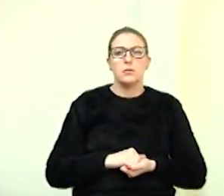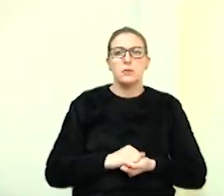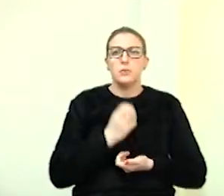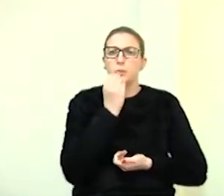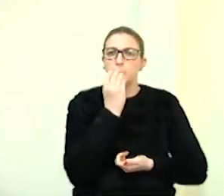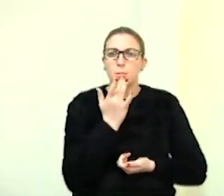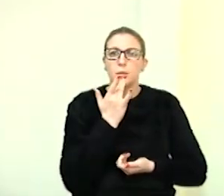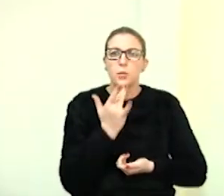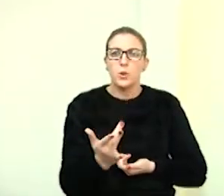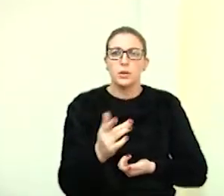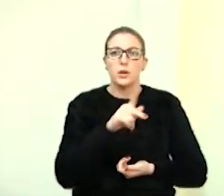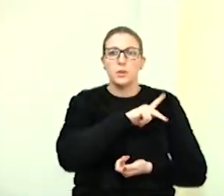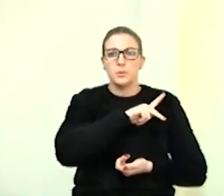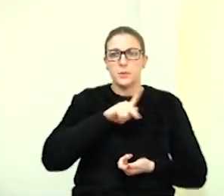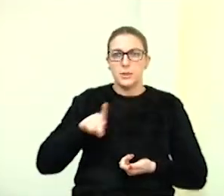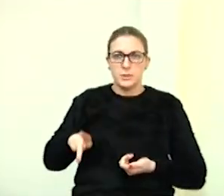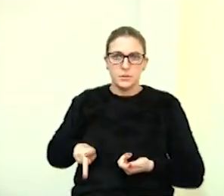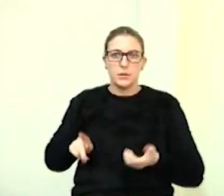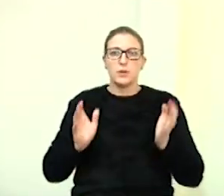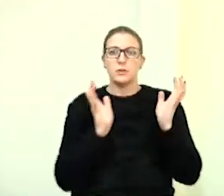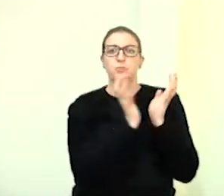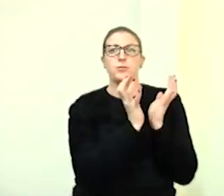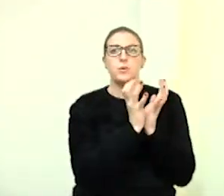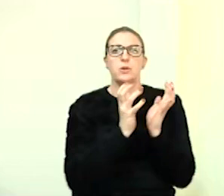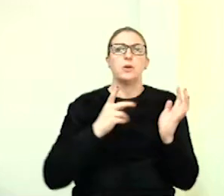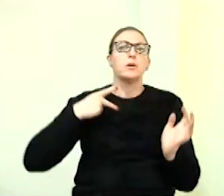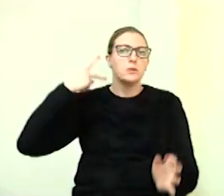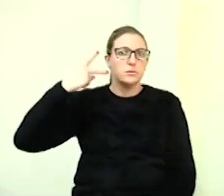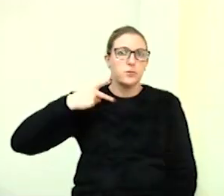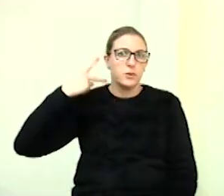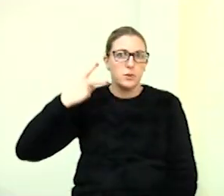Boa tarde, presidente, nobres colegas vereadores.